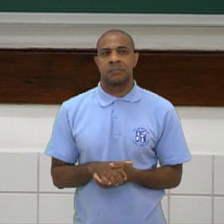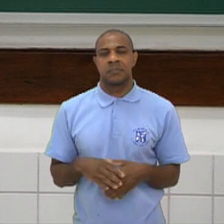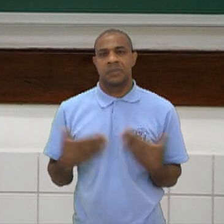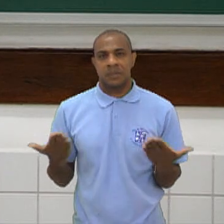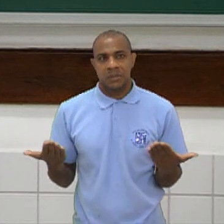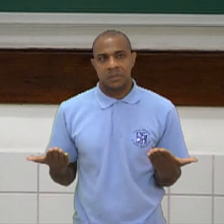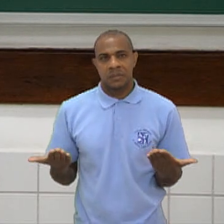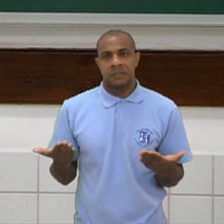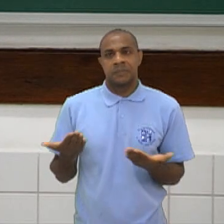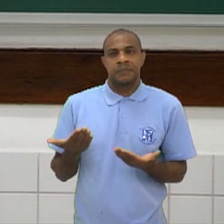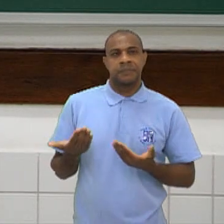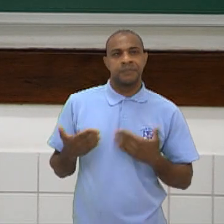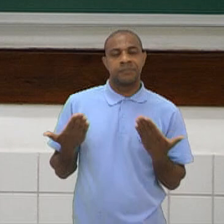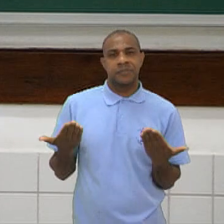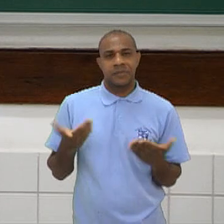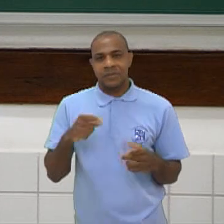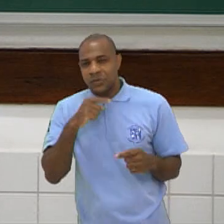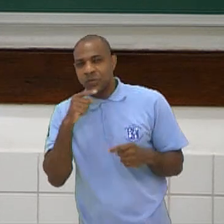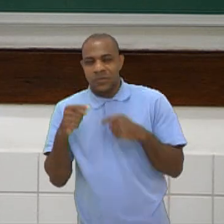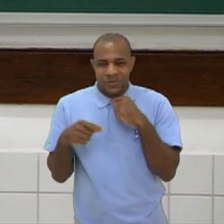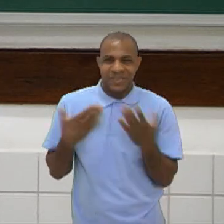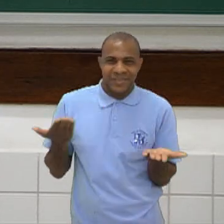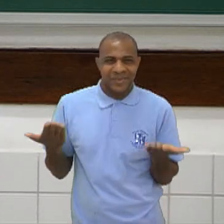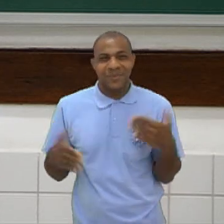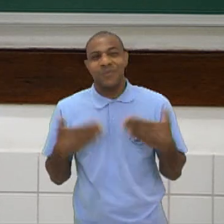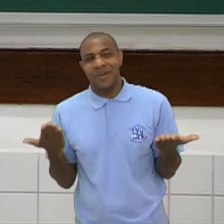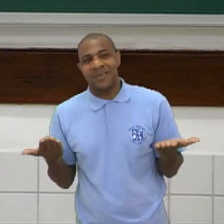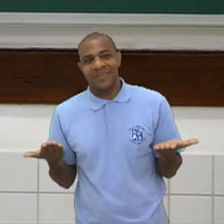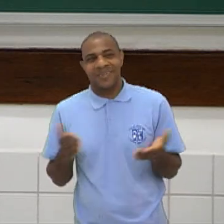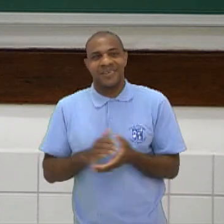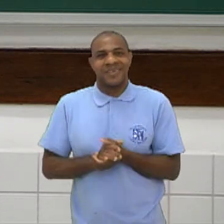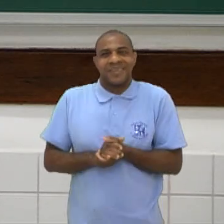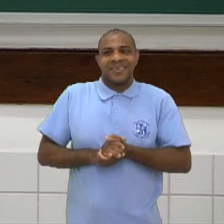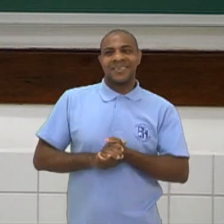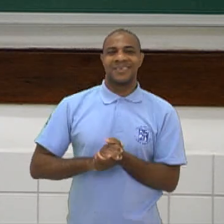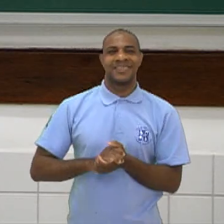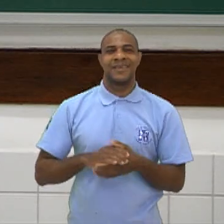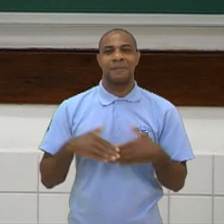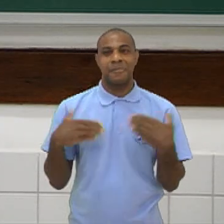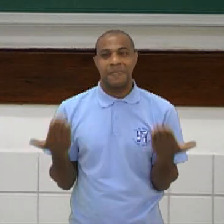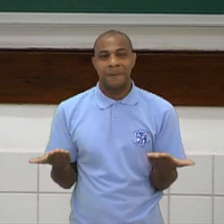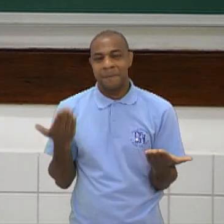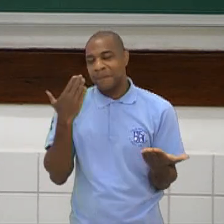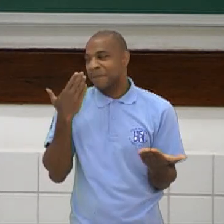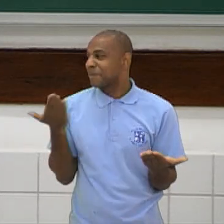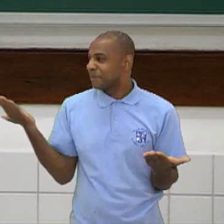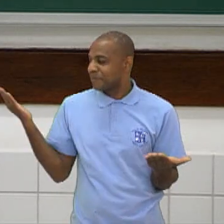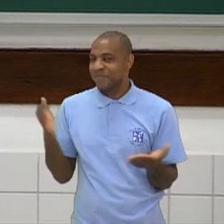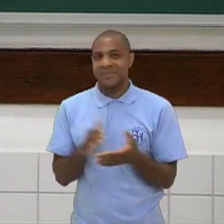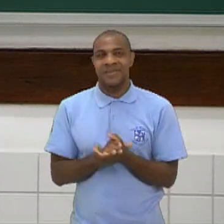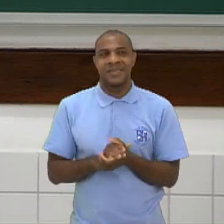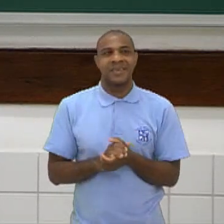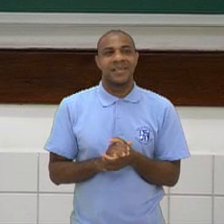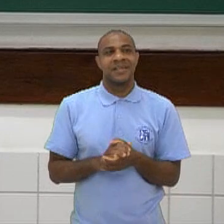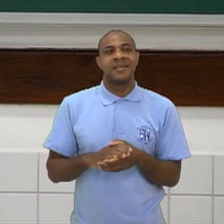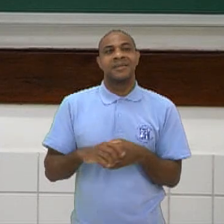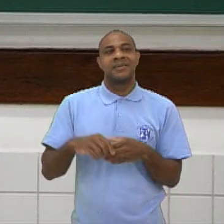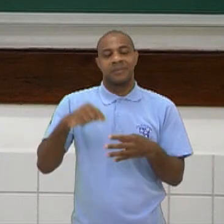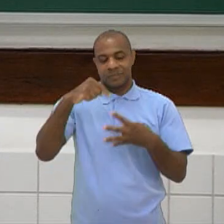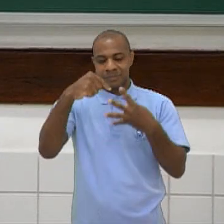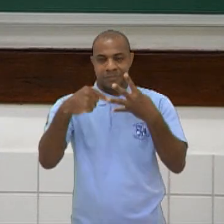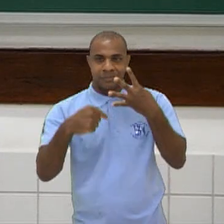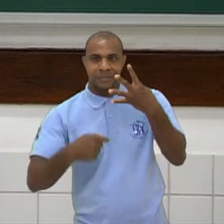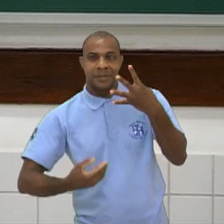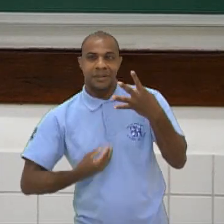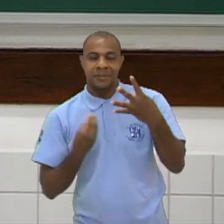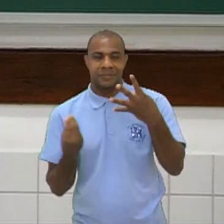Você provavelmente deve ter ficado em dúvida entre dois, né? O carbono e o oxigênio, que foi o que a gente viu na aula de hoje, né? A professora, apesar de ser meio doida às vezes, não ia cobrar algo